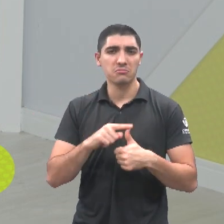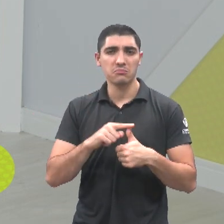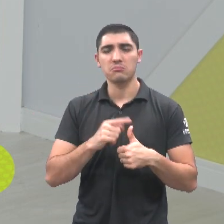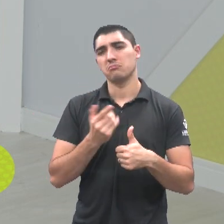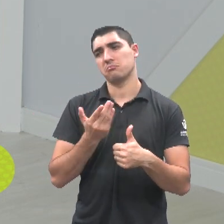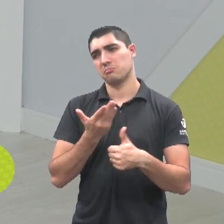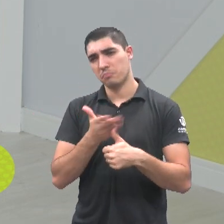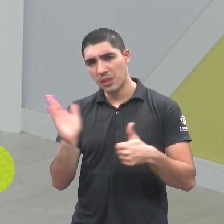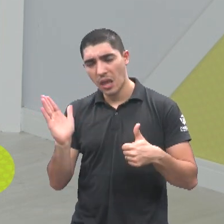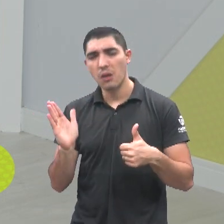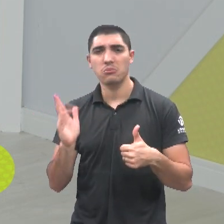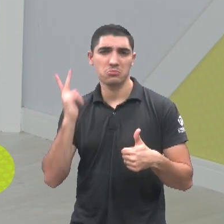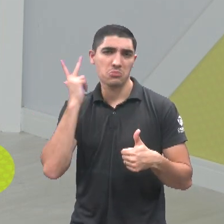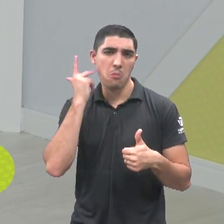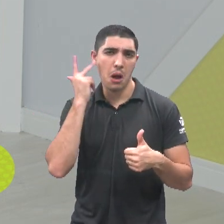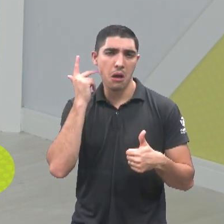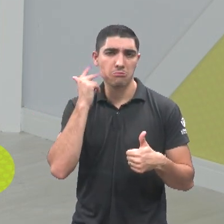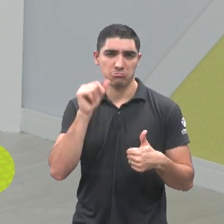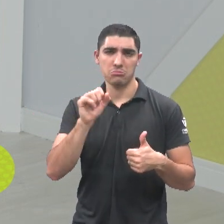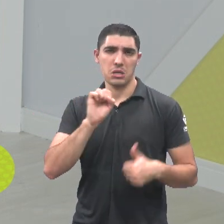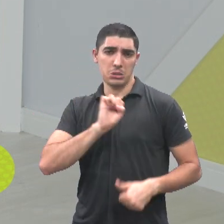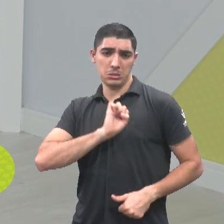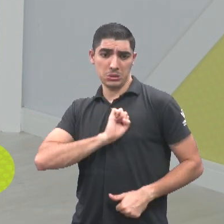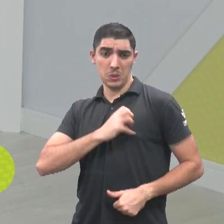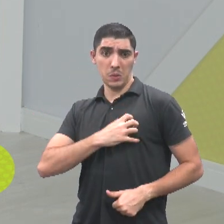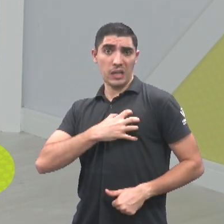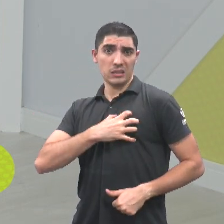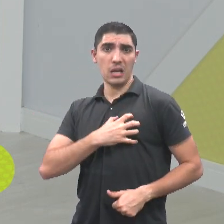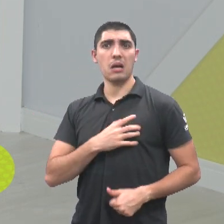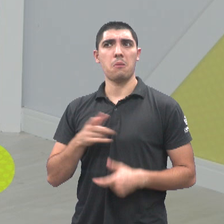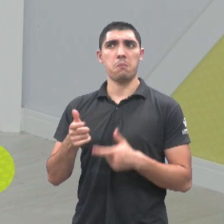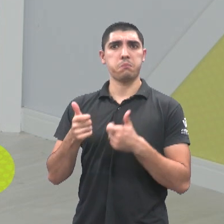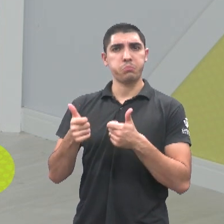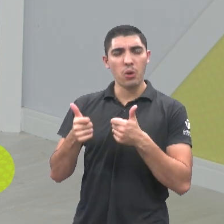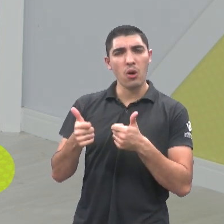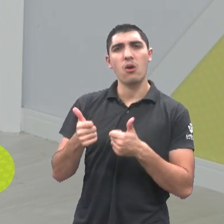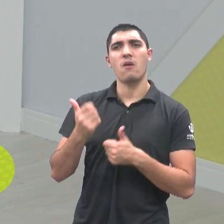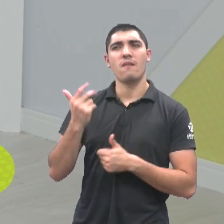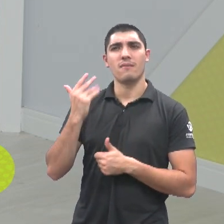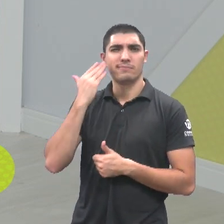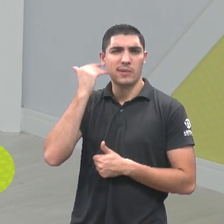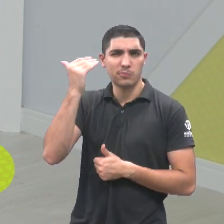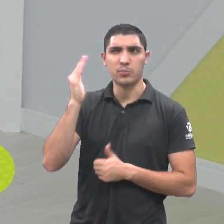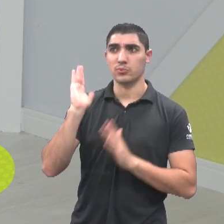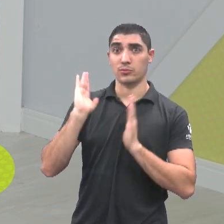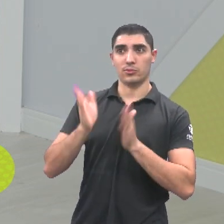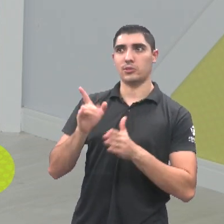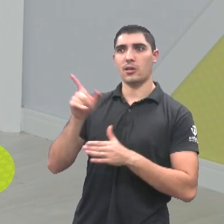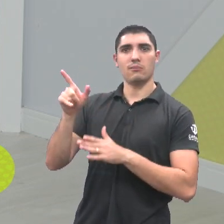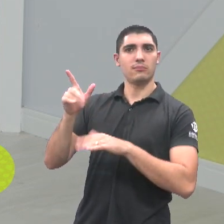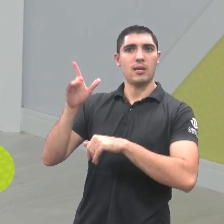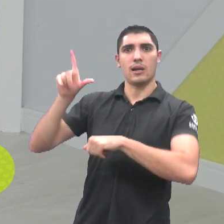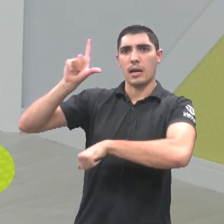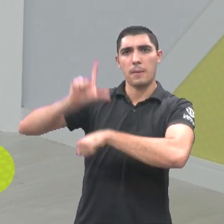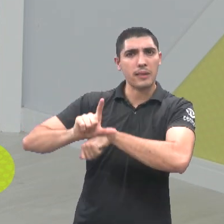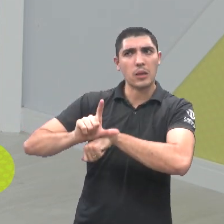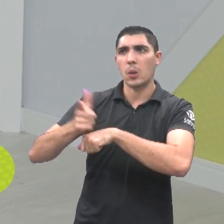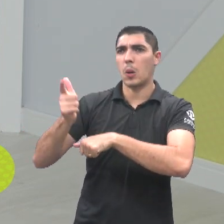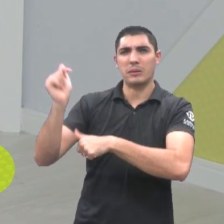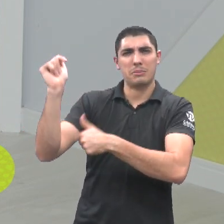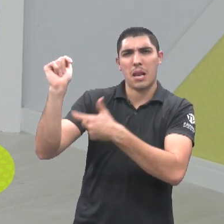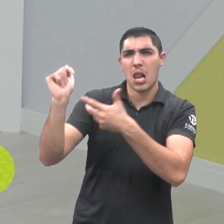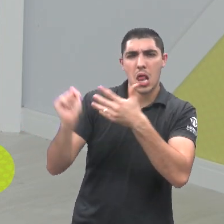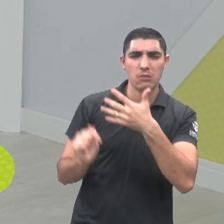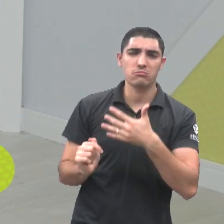de casa, um time com renome, já disputou Libertadores e tudo mais, vice-campeão brasileiro, aquela coisa toda, você fala,